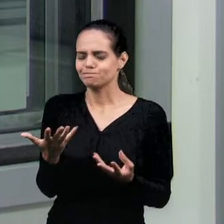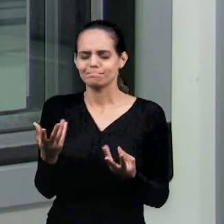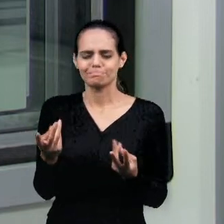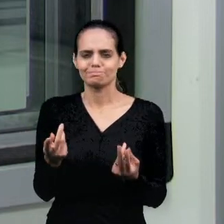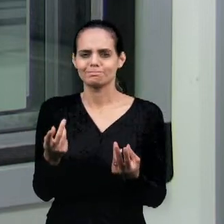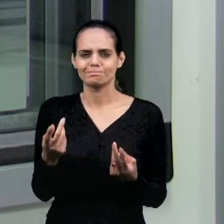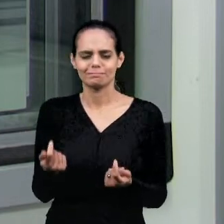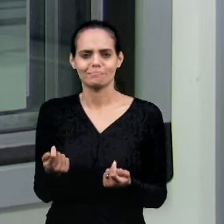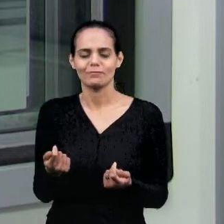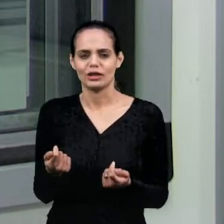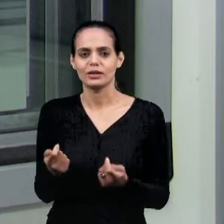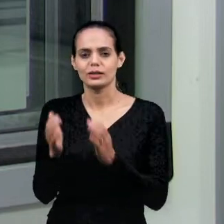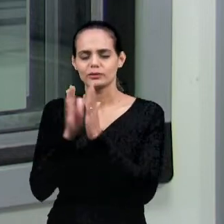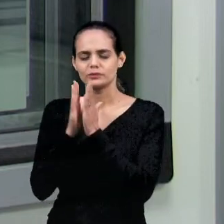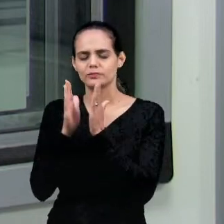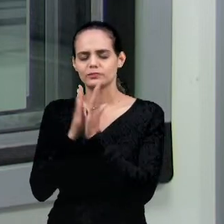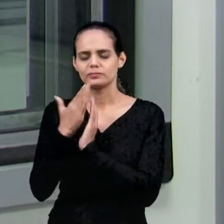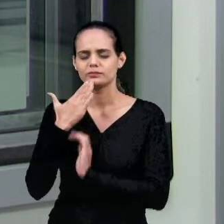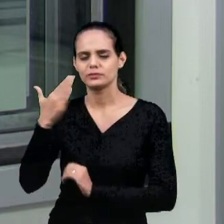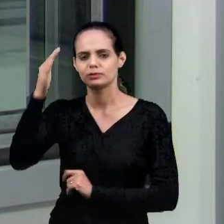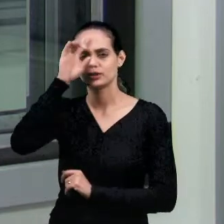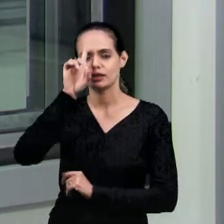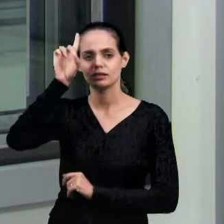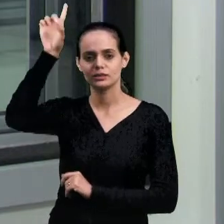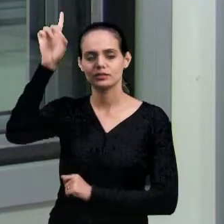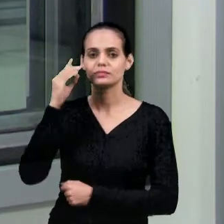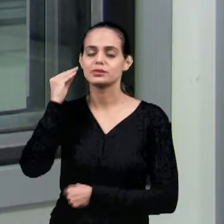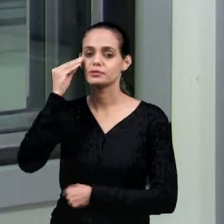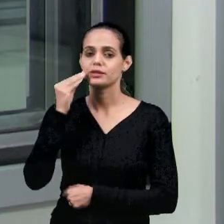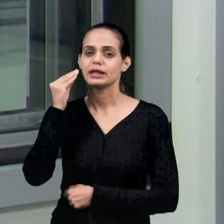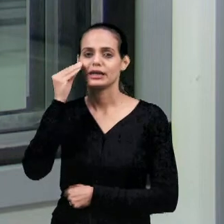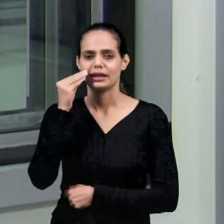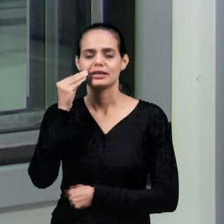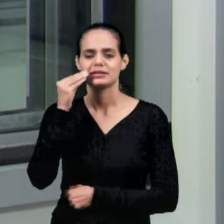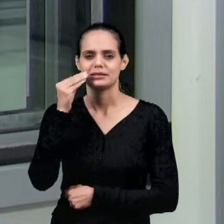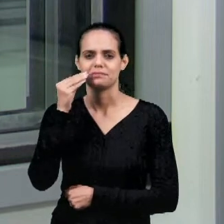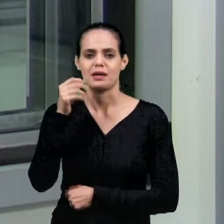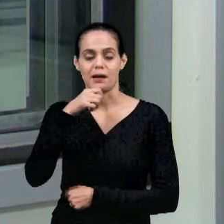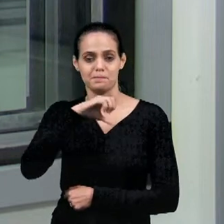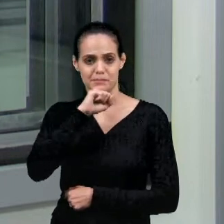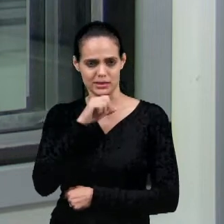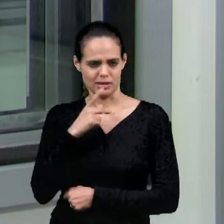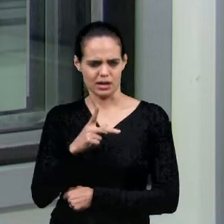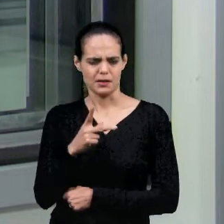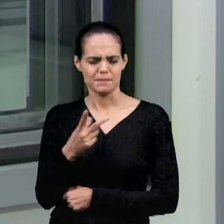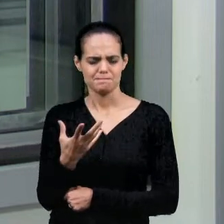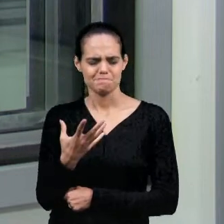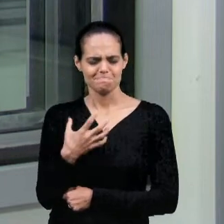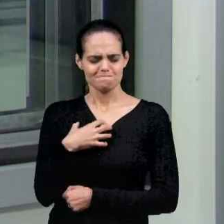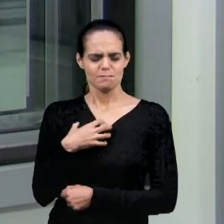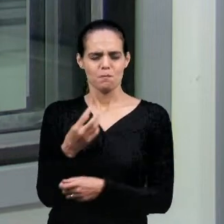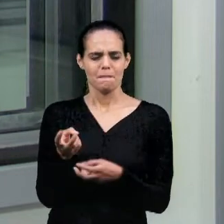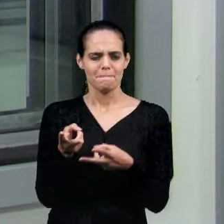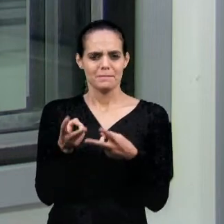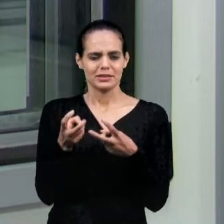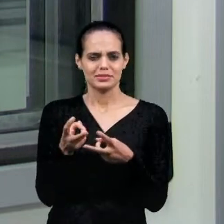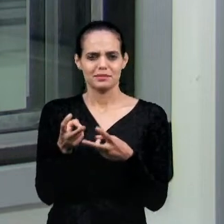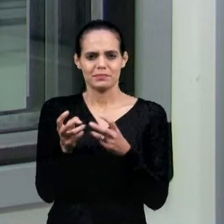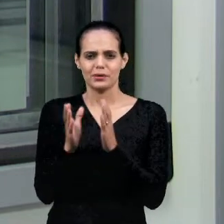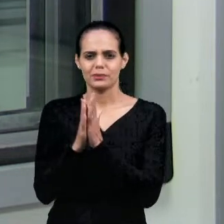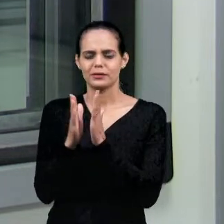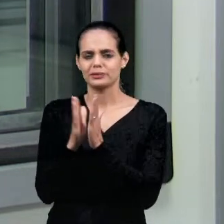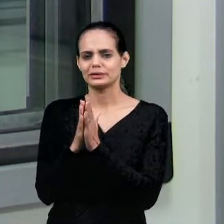buscar uma experiência com Deus. Ela viu que estava buscando a Deus de uma forma